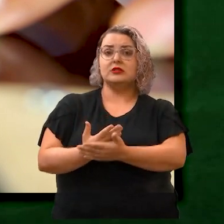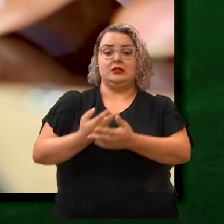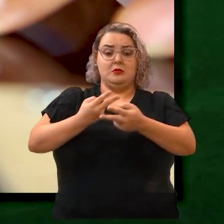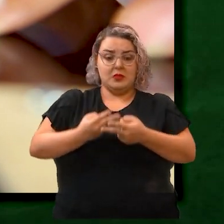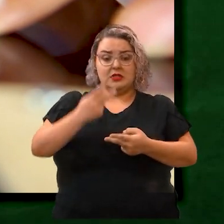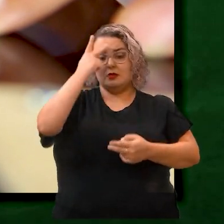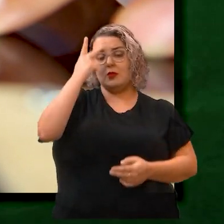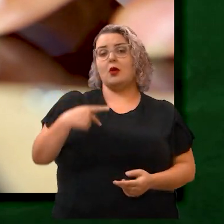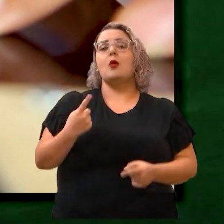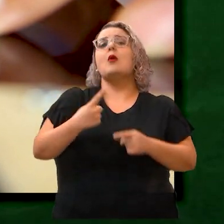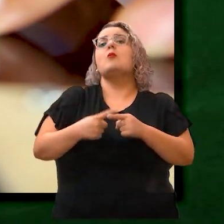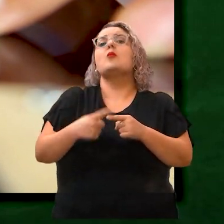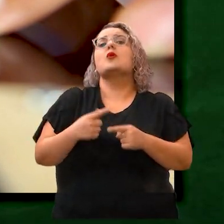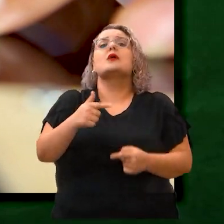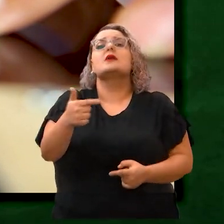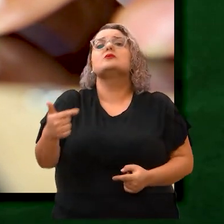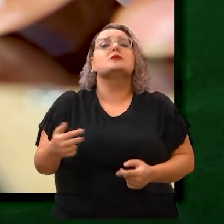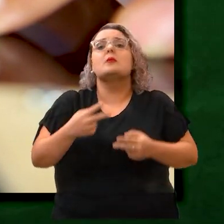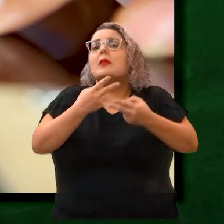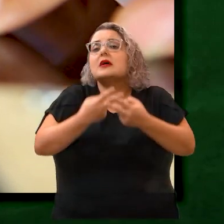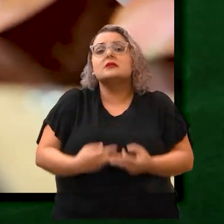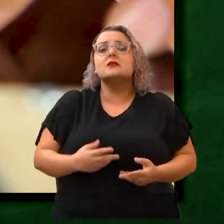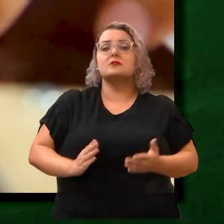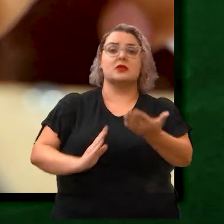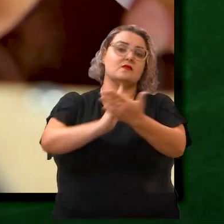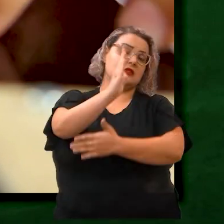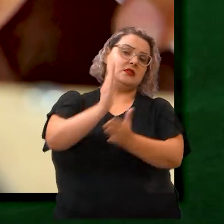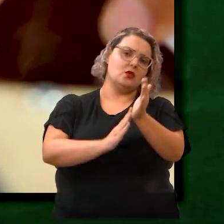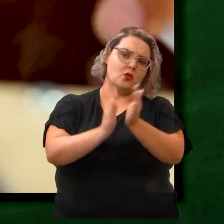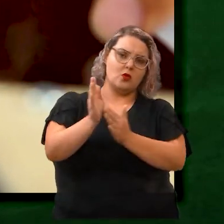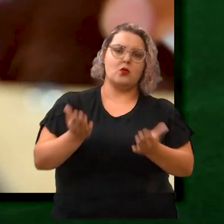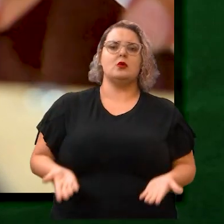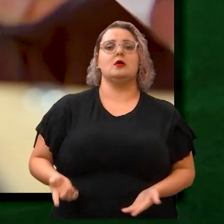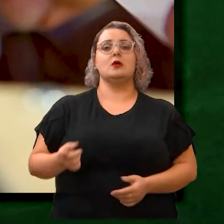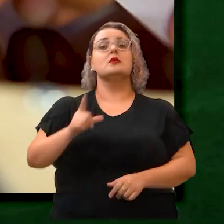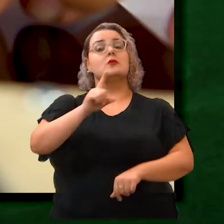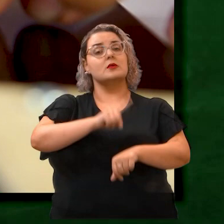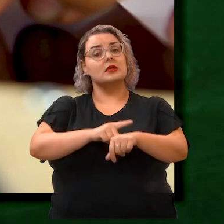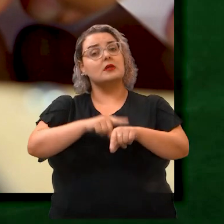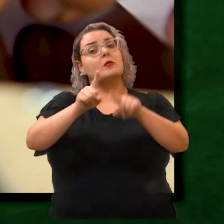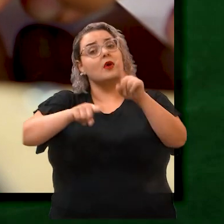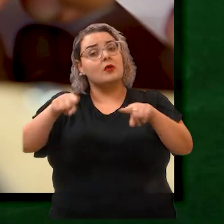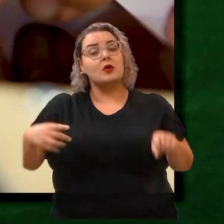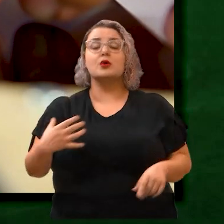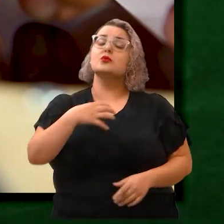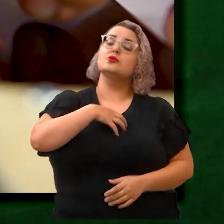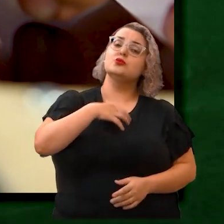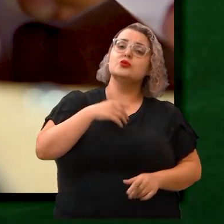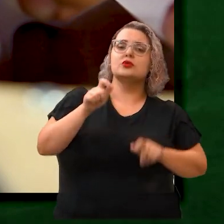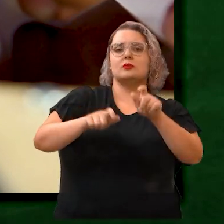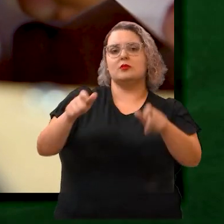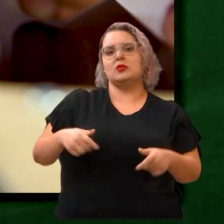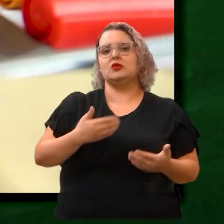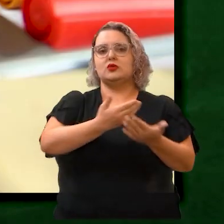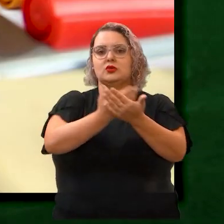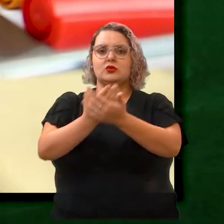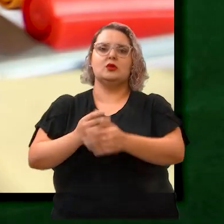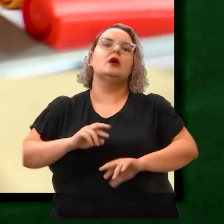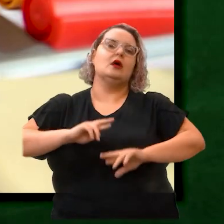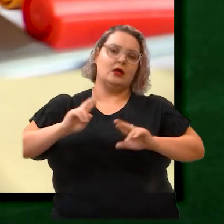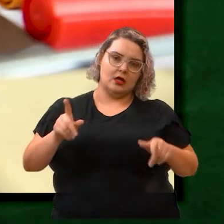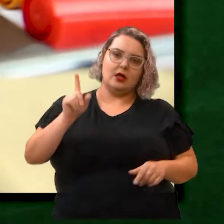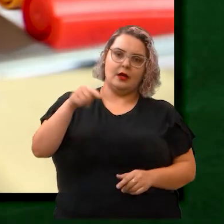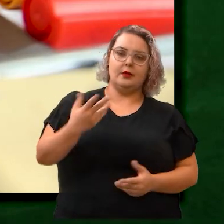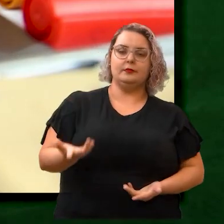paciência com você mesmo porque não tem para passar num concurso então esse tempo é muito variado e a forma como a pessoa estuda também